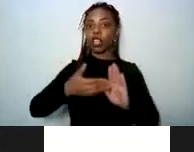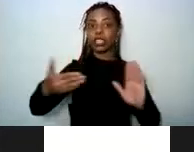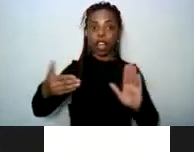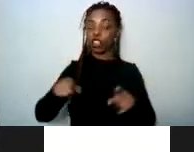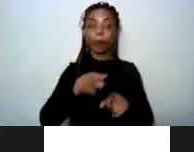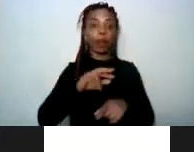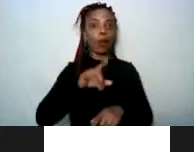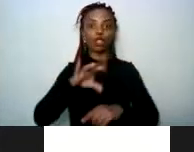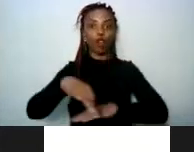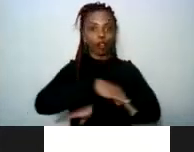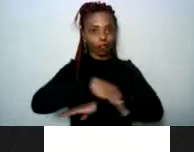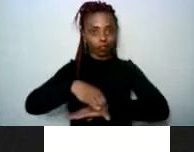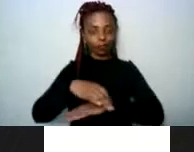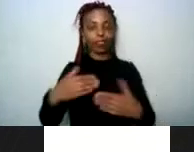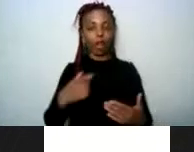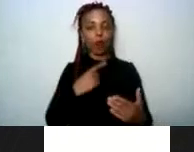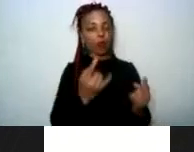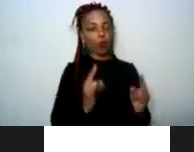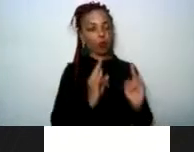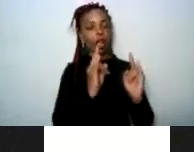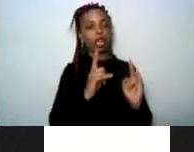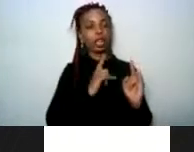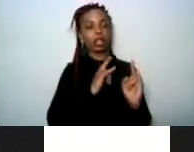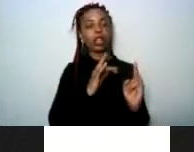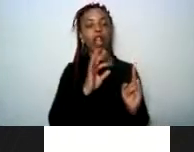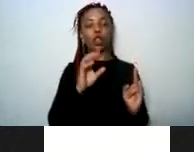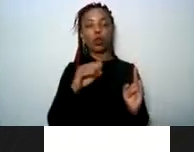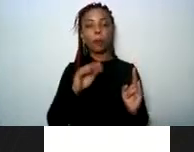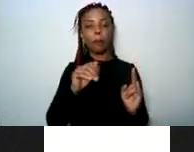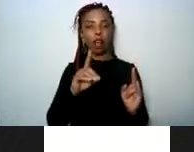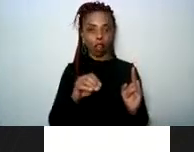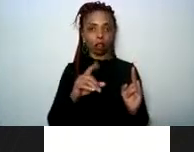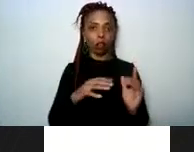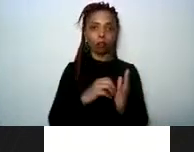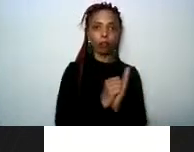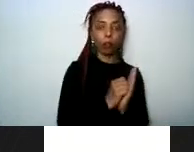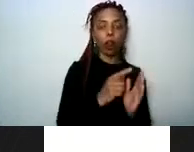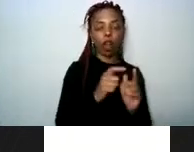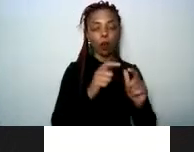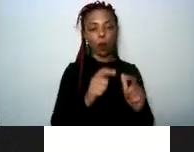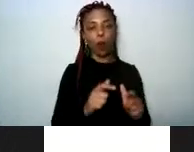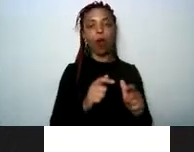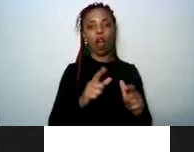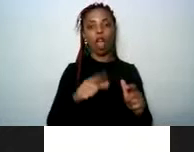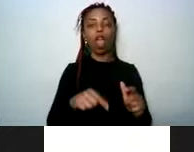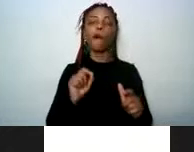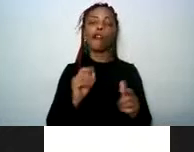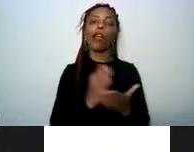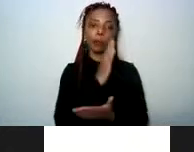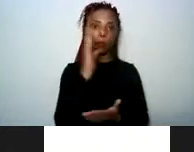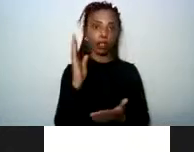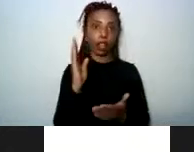um desses bens que é tombado no contexto do Vale do Anhangabaú é a biblioteca e ela é tombada no primeiro nível, são